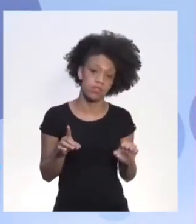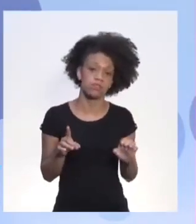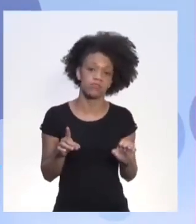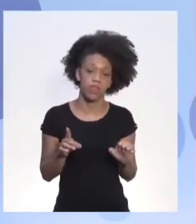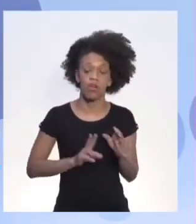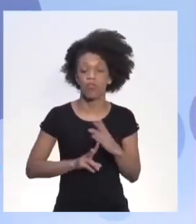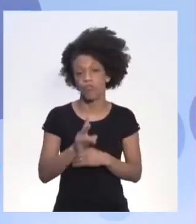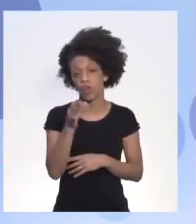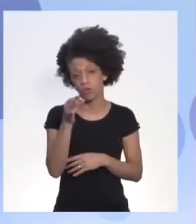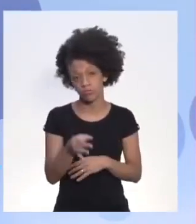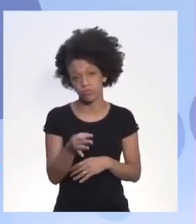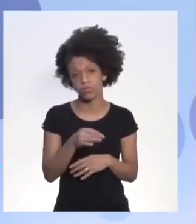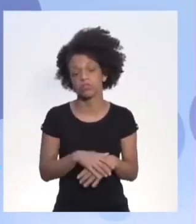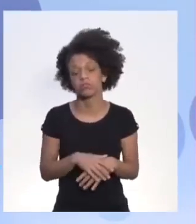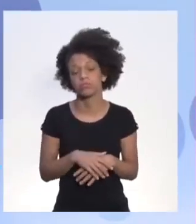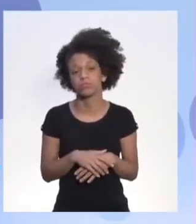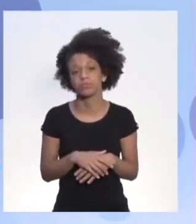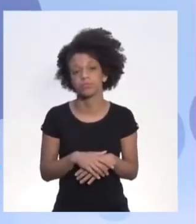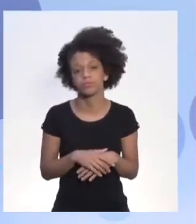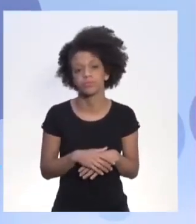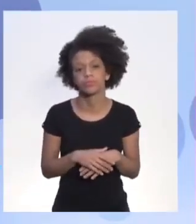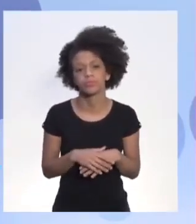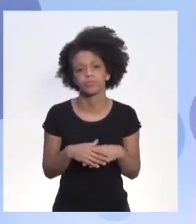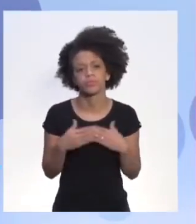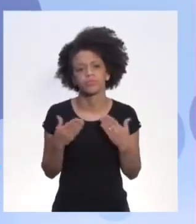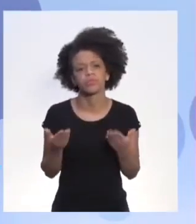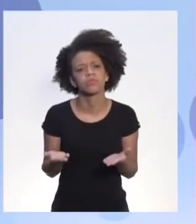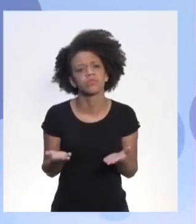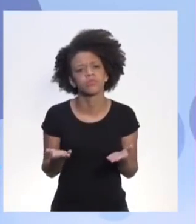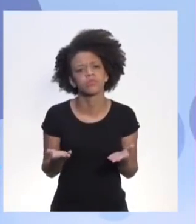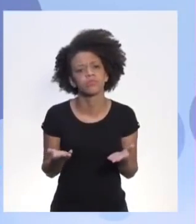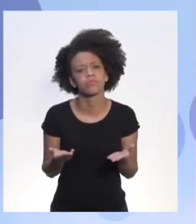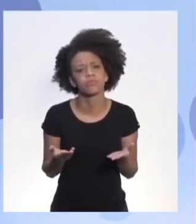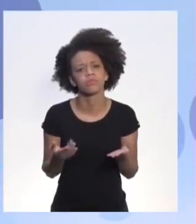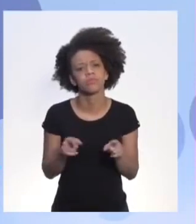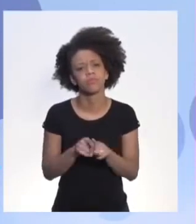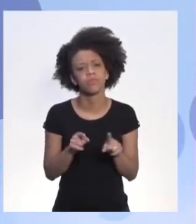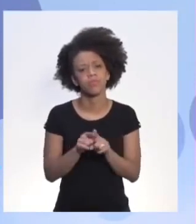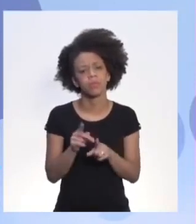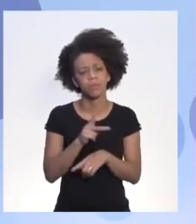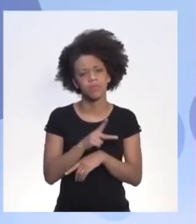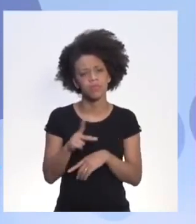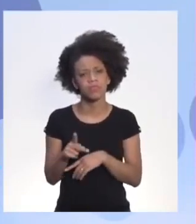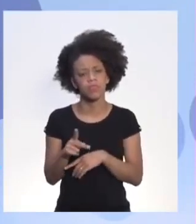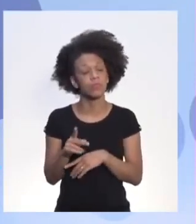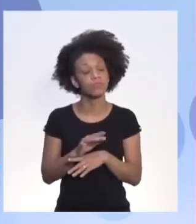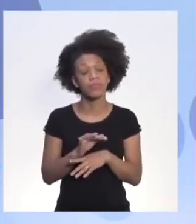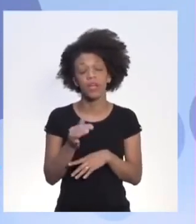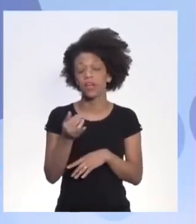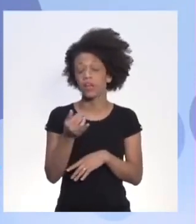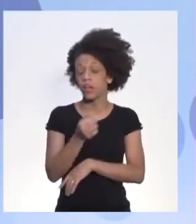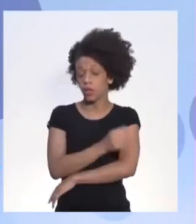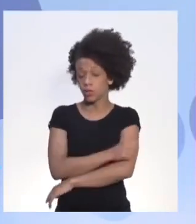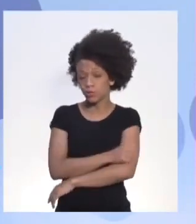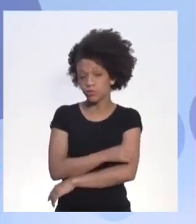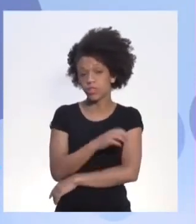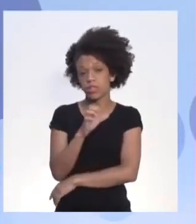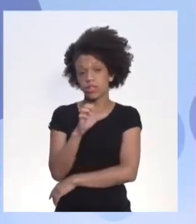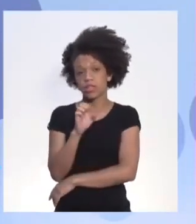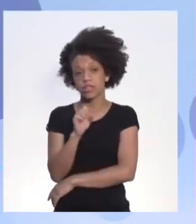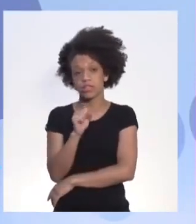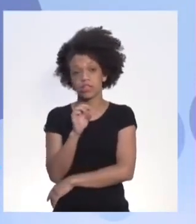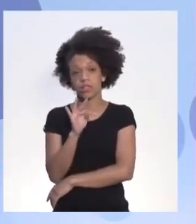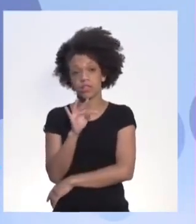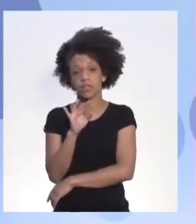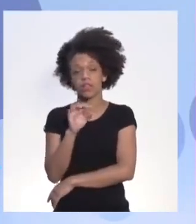valor correto, tá ok? E aqui a Stephanie Almeida, deve ser Almeida, né? A